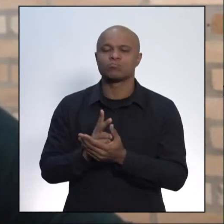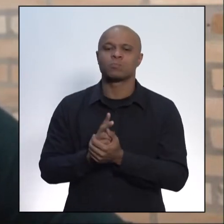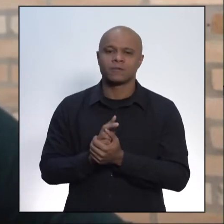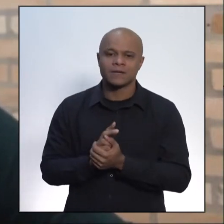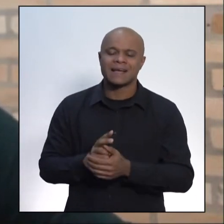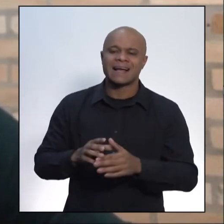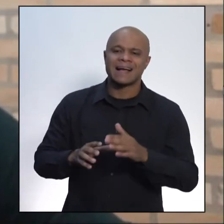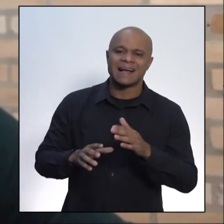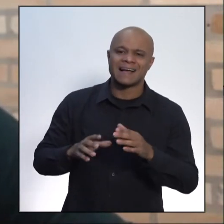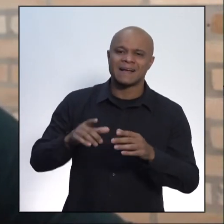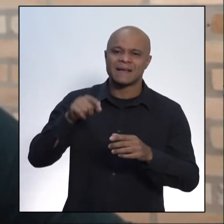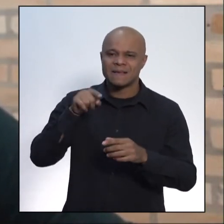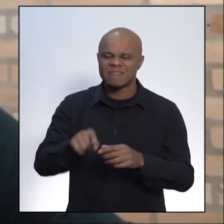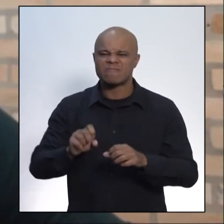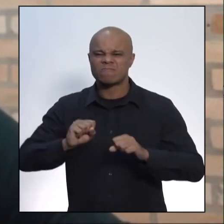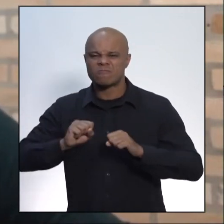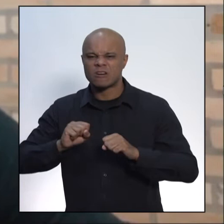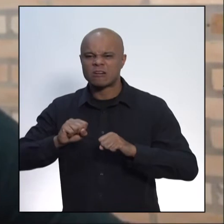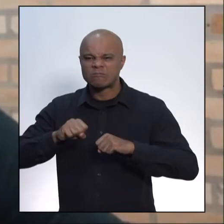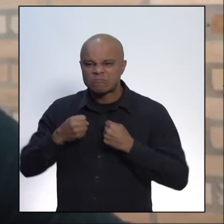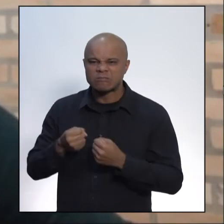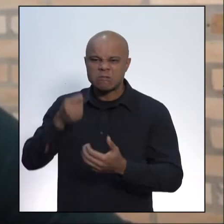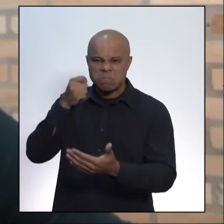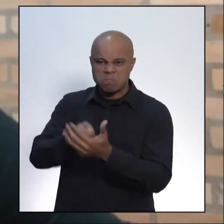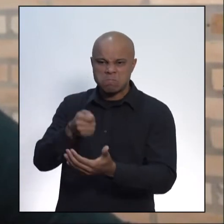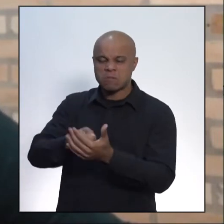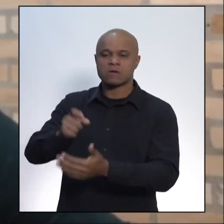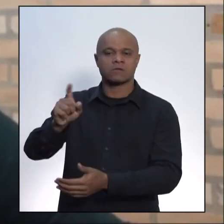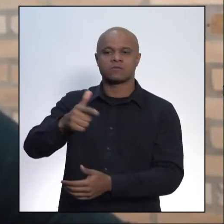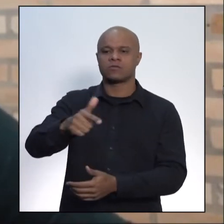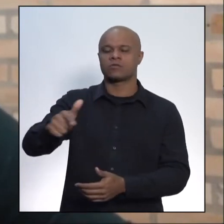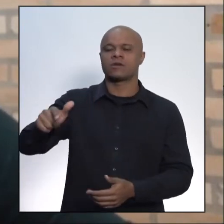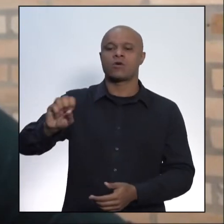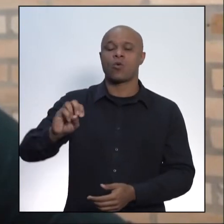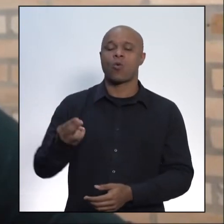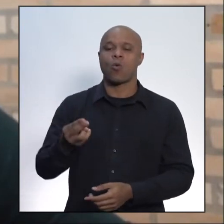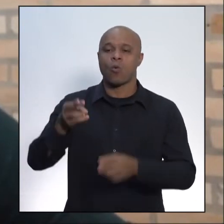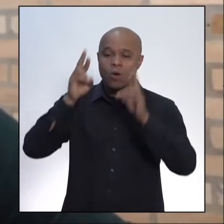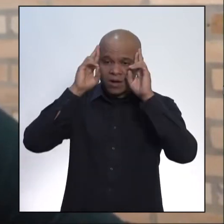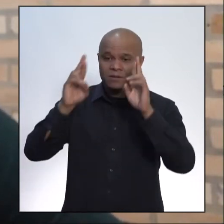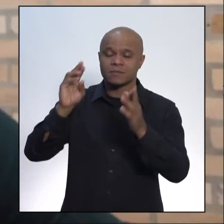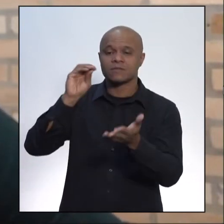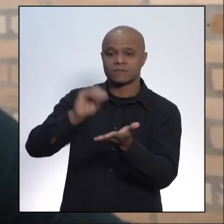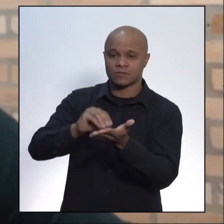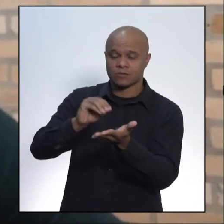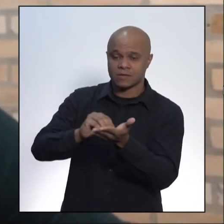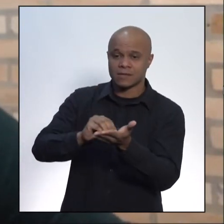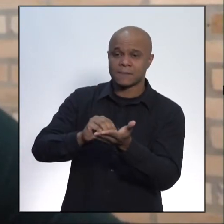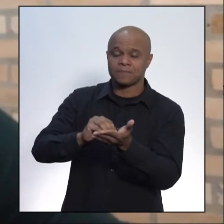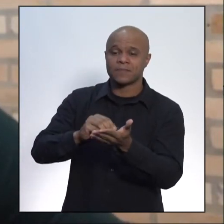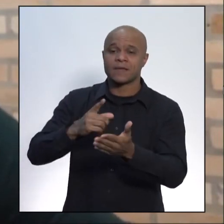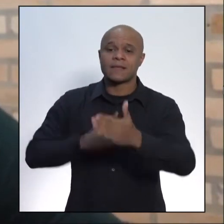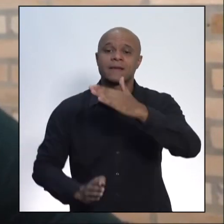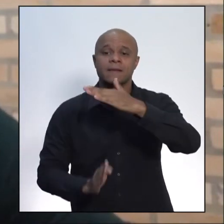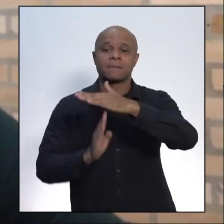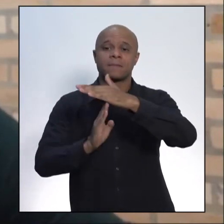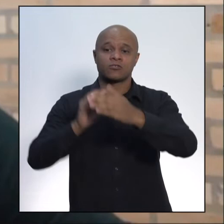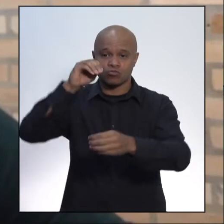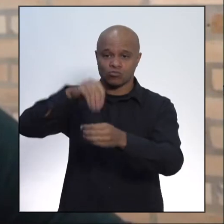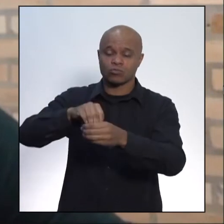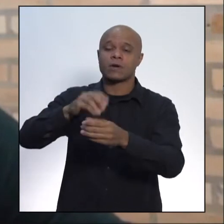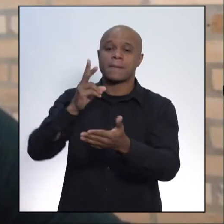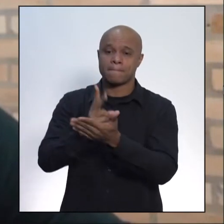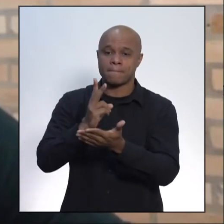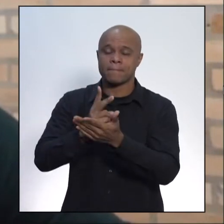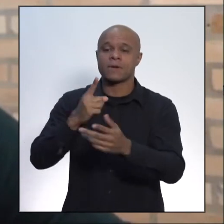tênue entre o ser firme e não ser autoritário e não ser desrespeitoso. né? Então, colocar limite é muito importante. O